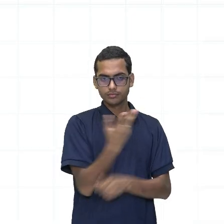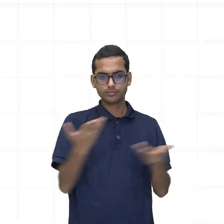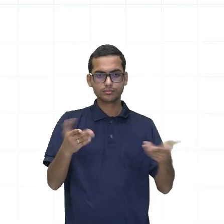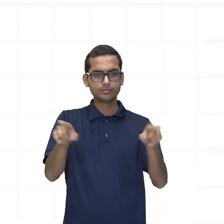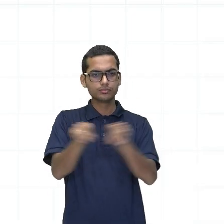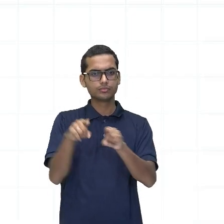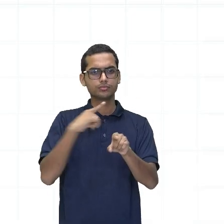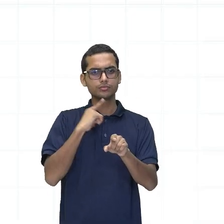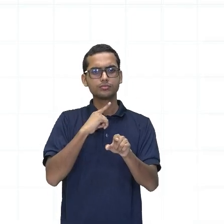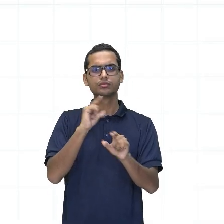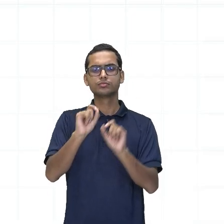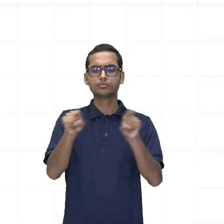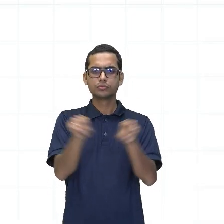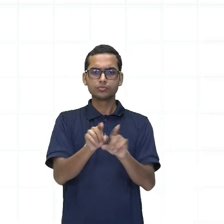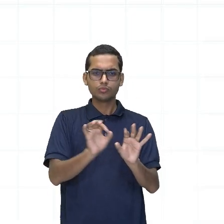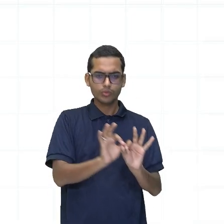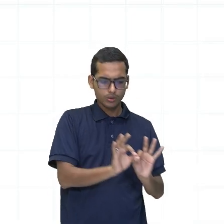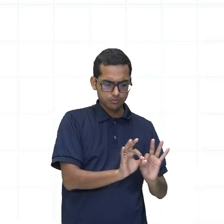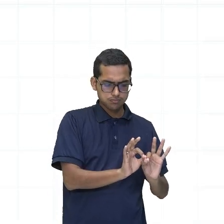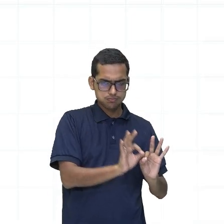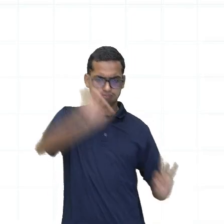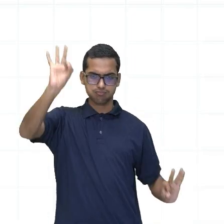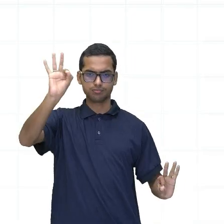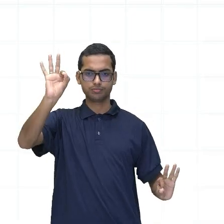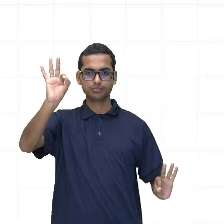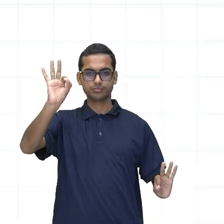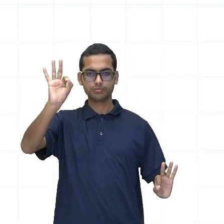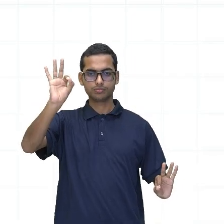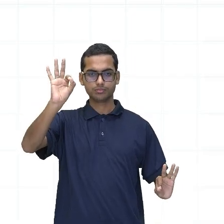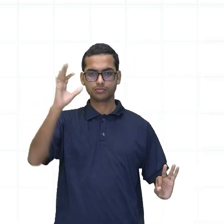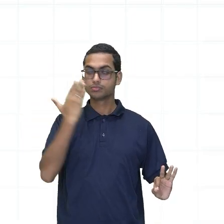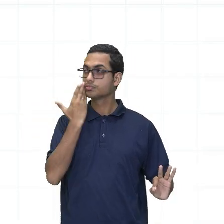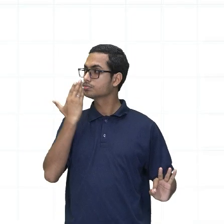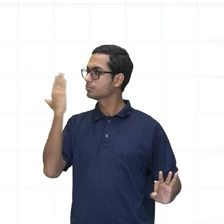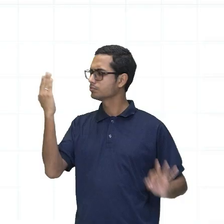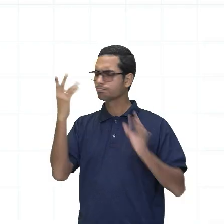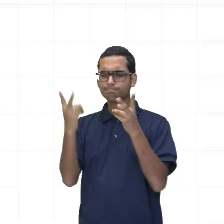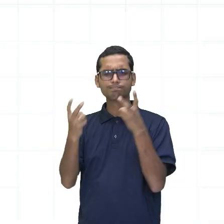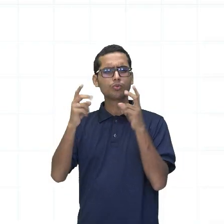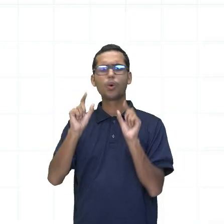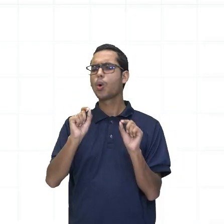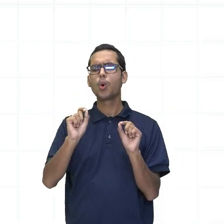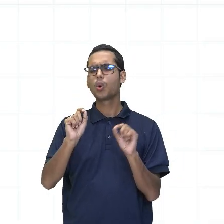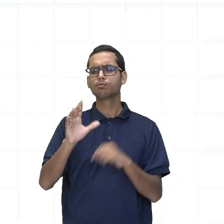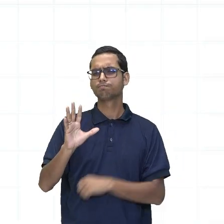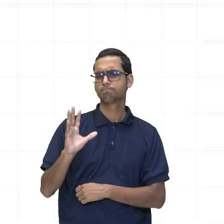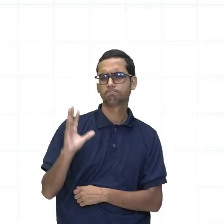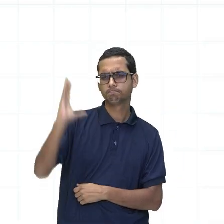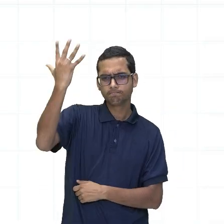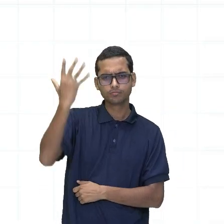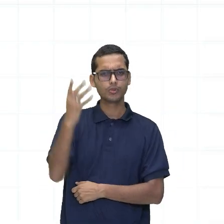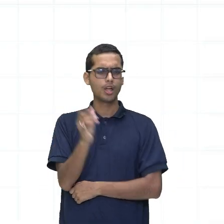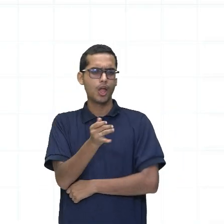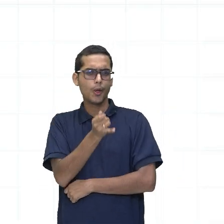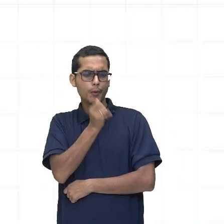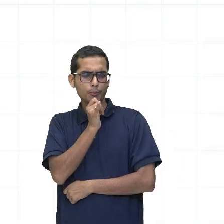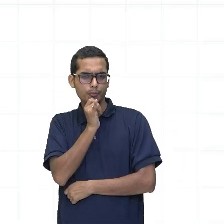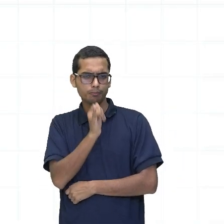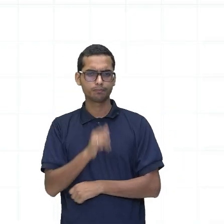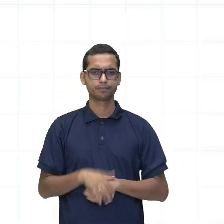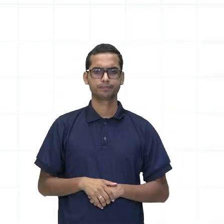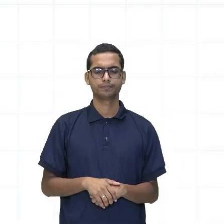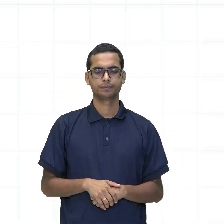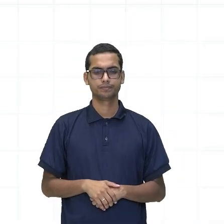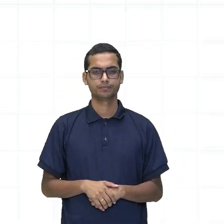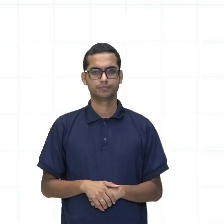né? Uma função crescente. Olha o que acontece se eu colocar ali